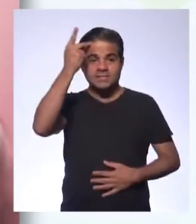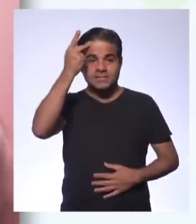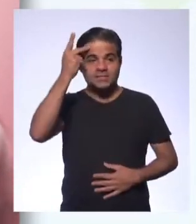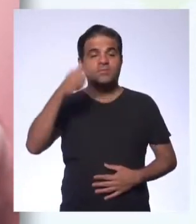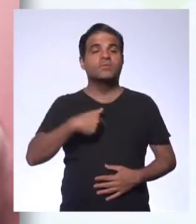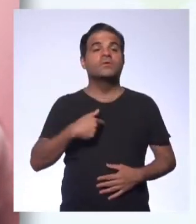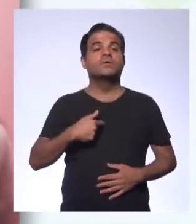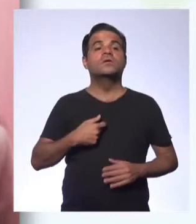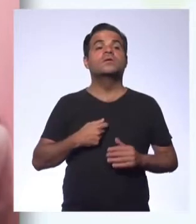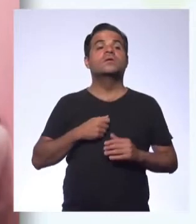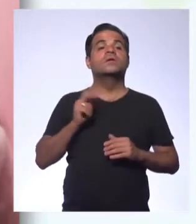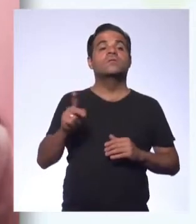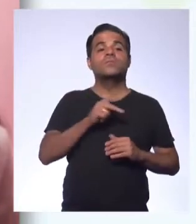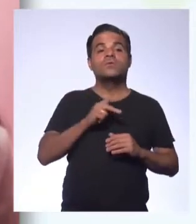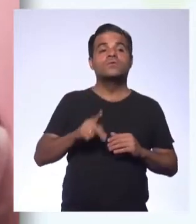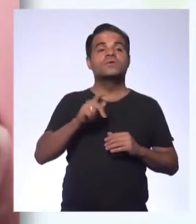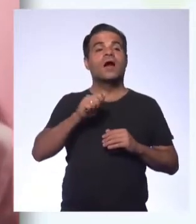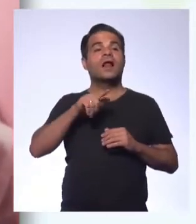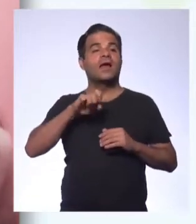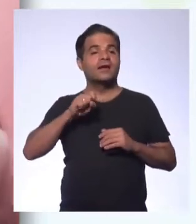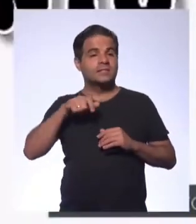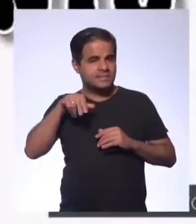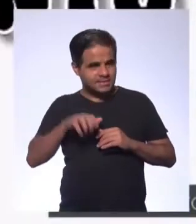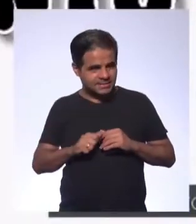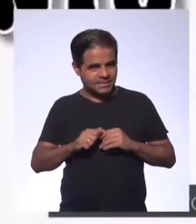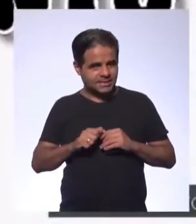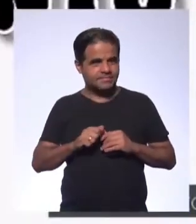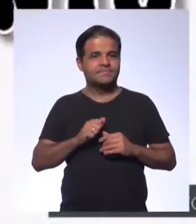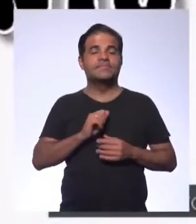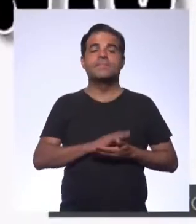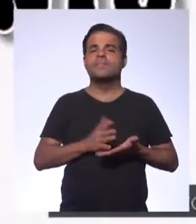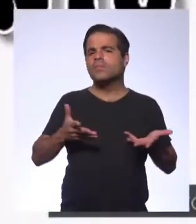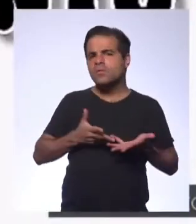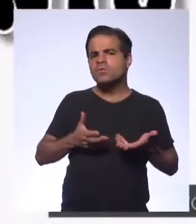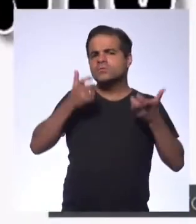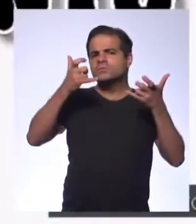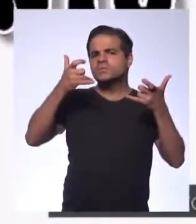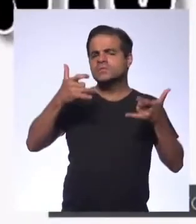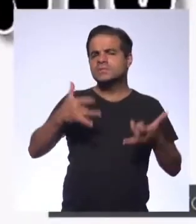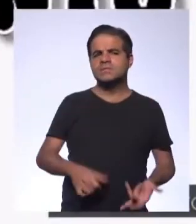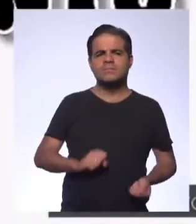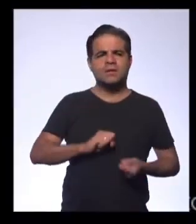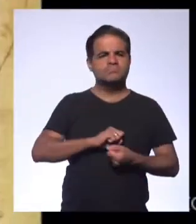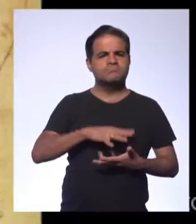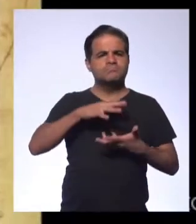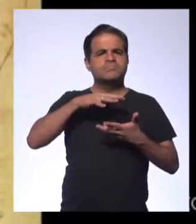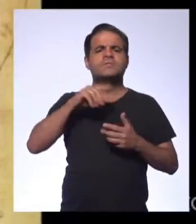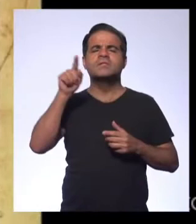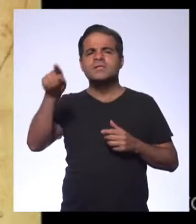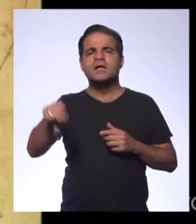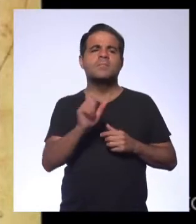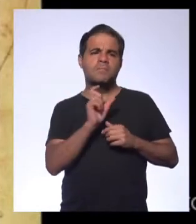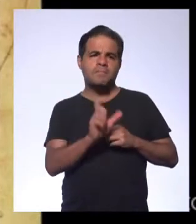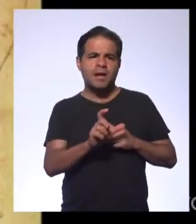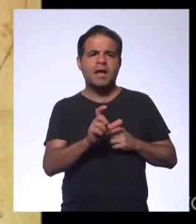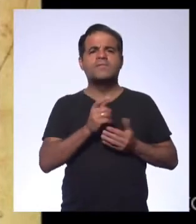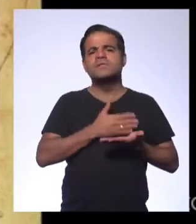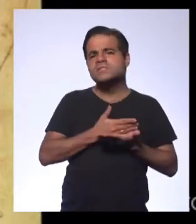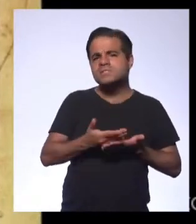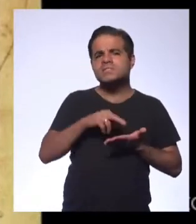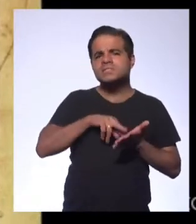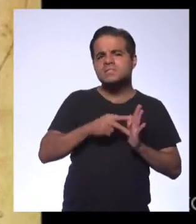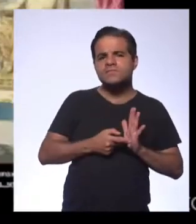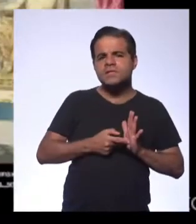sou aluna da professora Alessandra de História. Hoje eu vim explicar o que é o Renascimento. A palavra renascimento